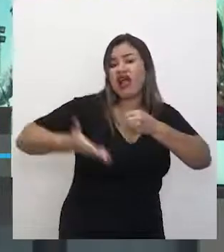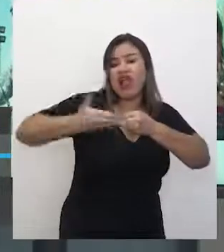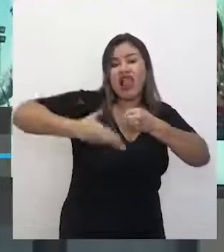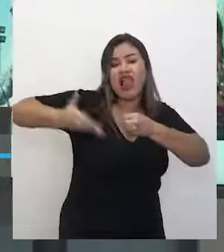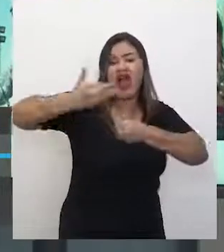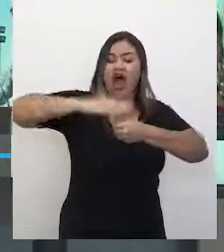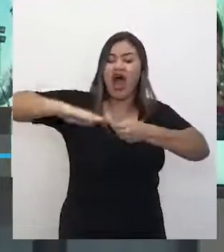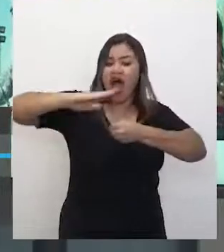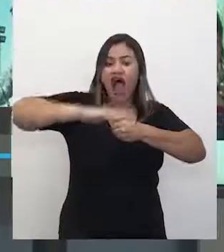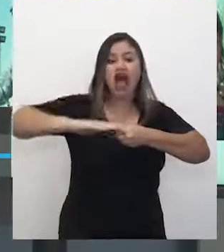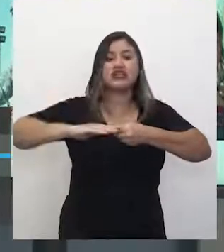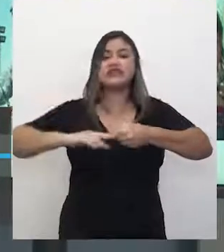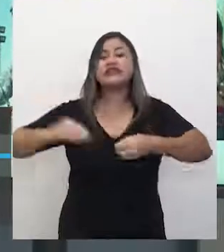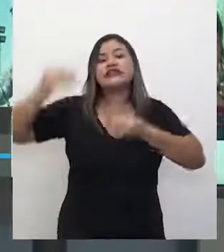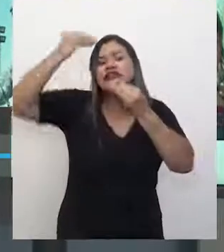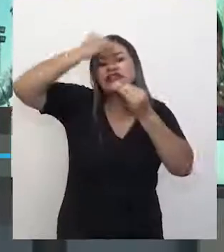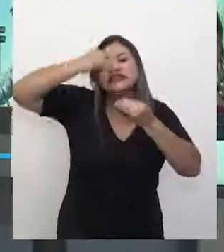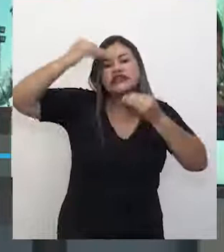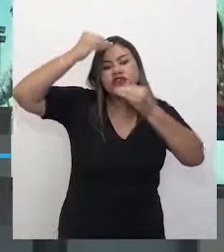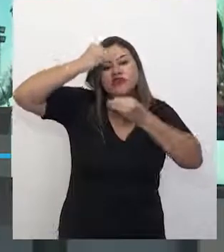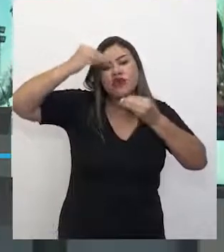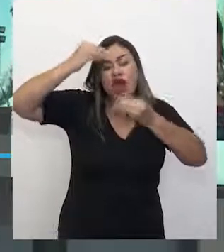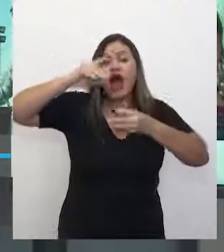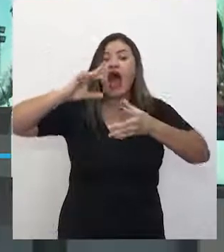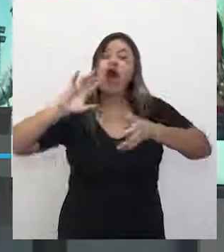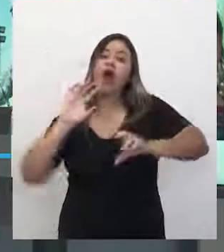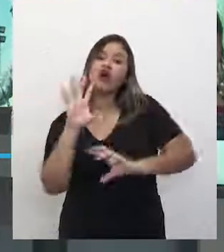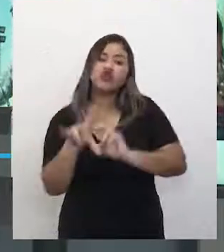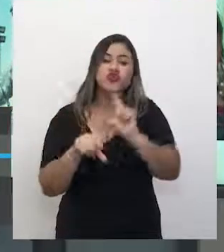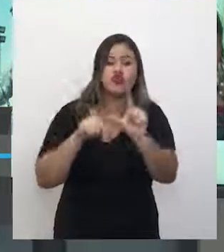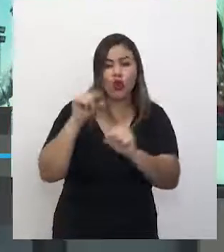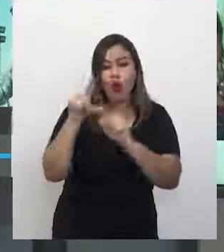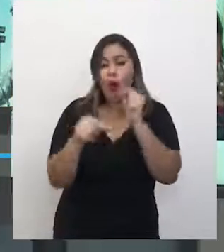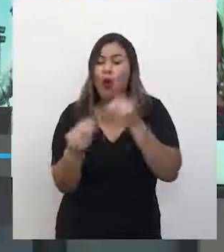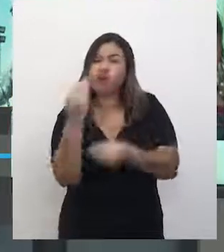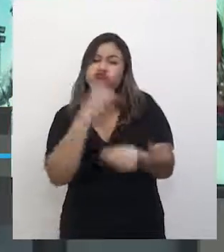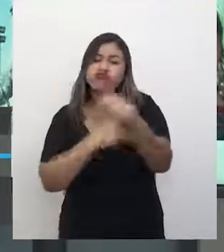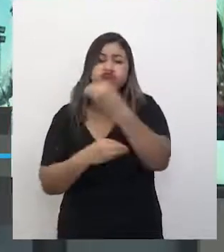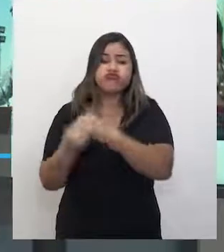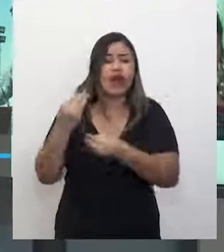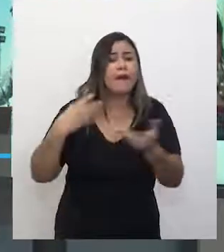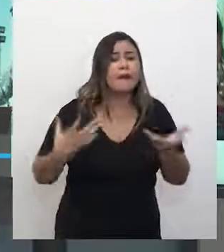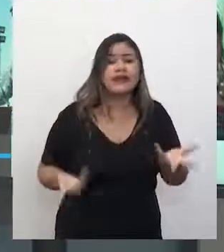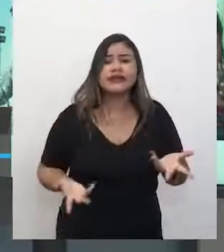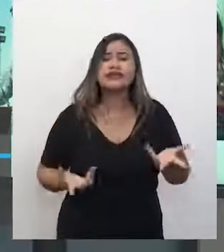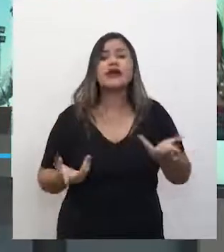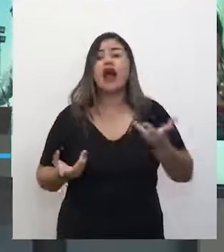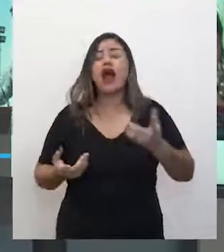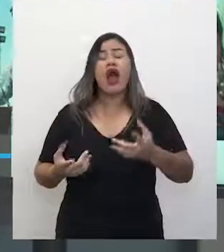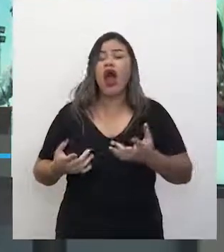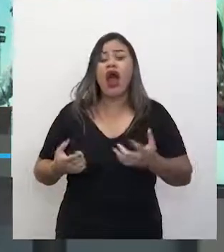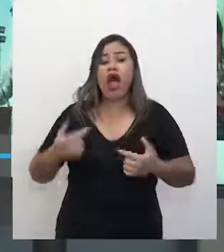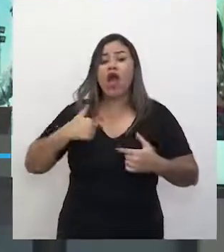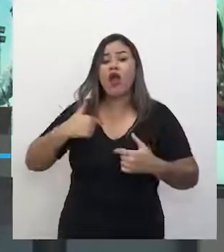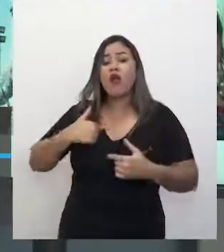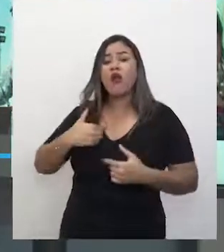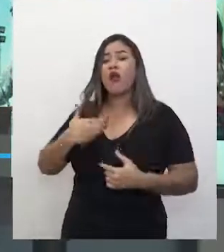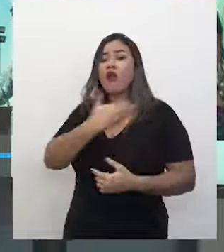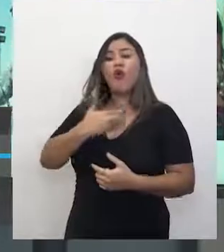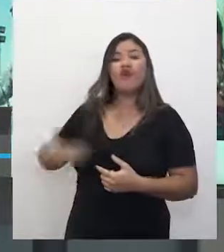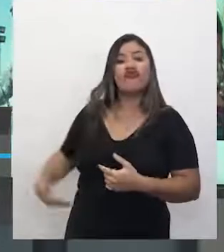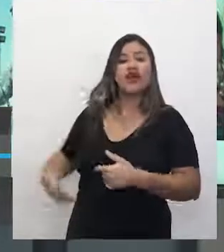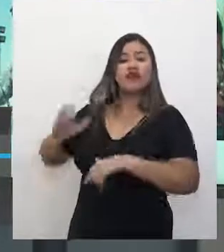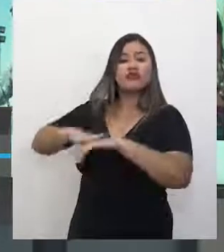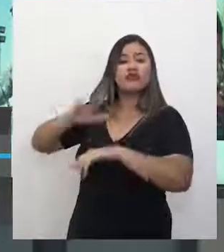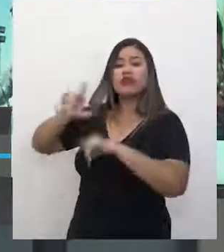sexualidade, em relação às suas escolhas alimentares, em relação ao seu posicionamento político, são excluídos